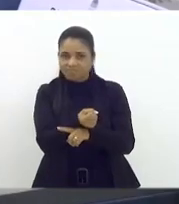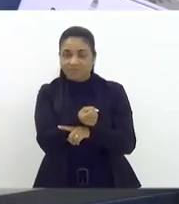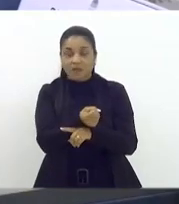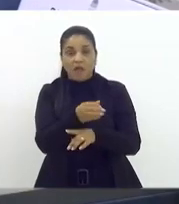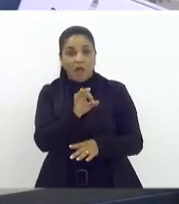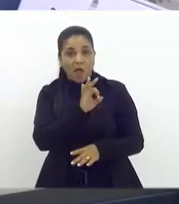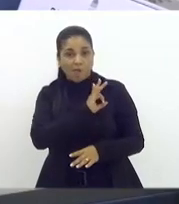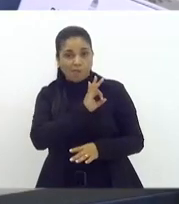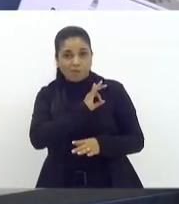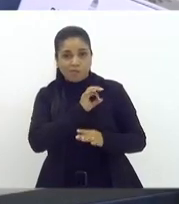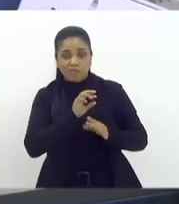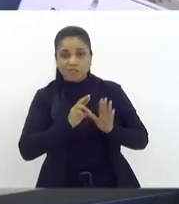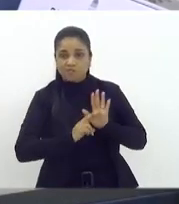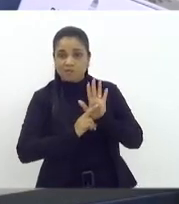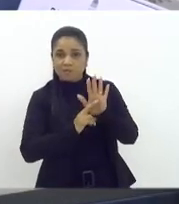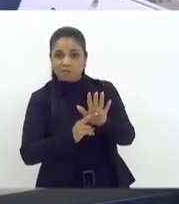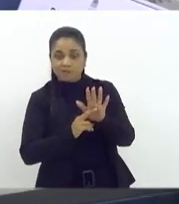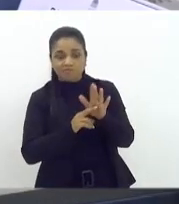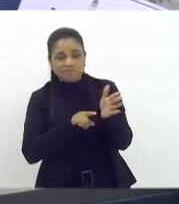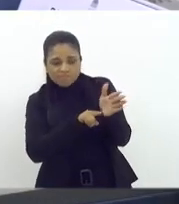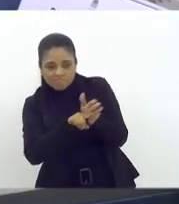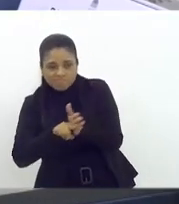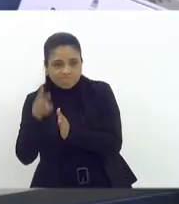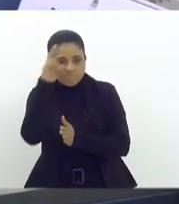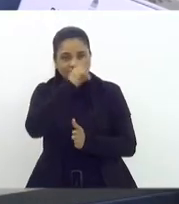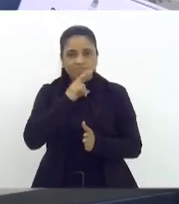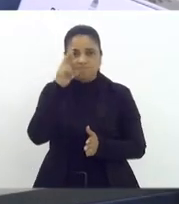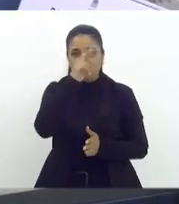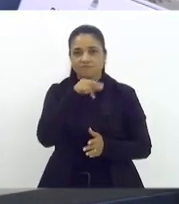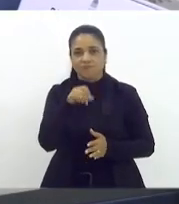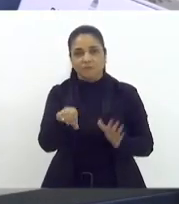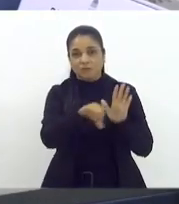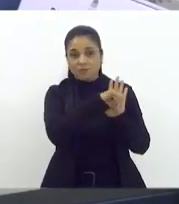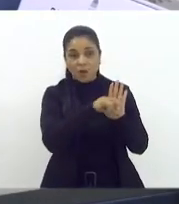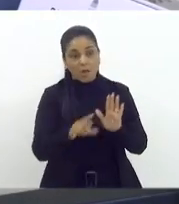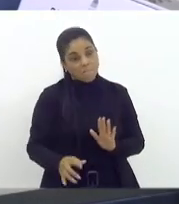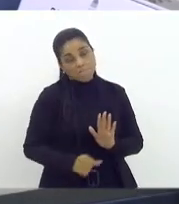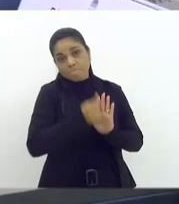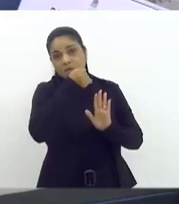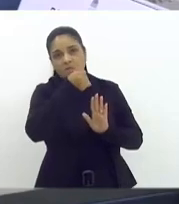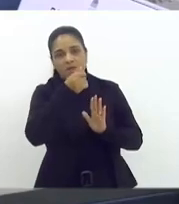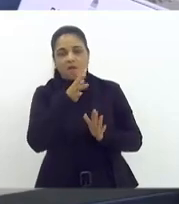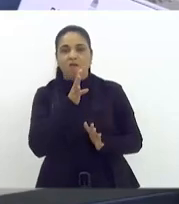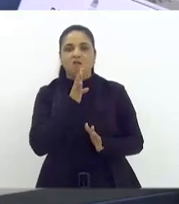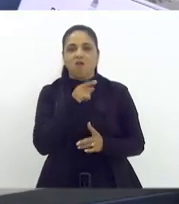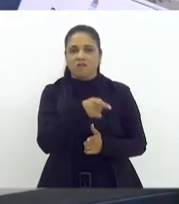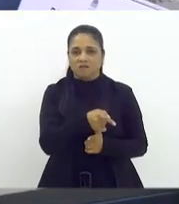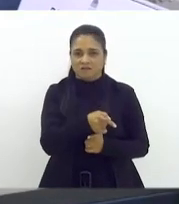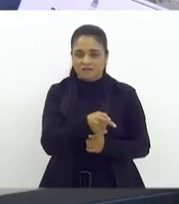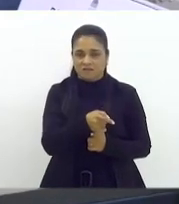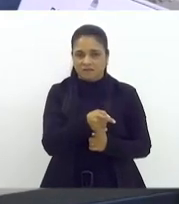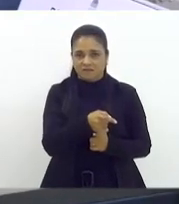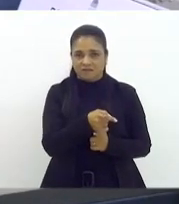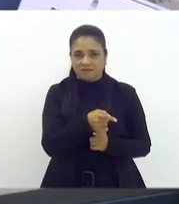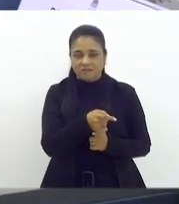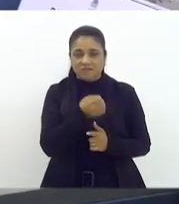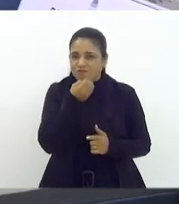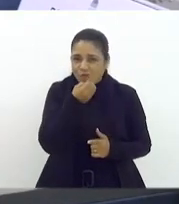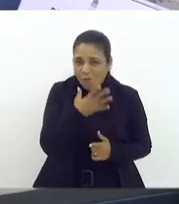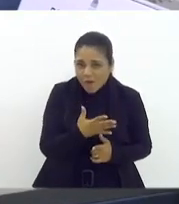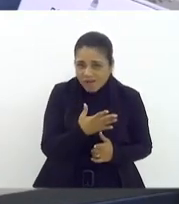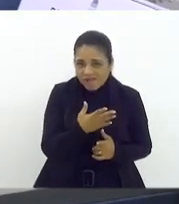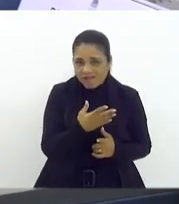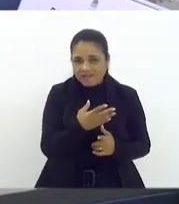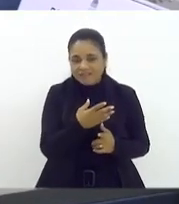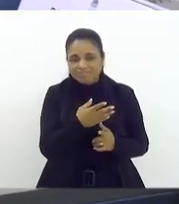protagonista da atividade de investigação criminal porque ela que vai fazer esse primeiro reconhecimento então se ele for bem feito eu vou ter uma boa taxa